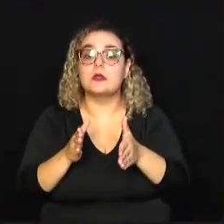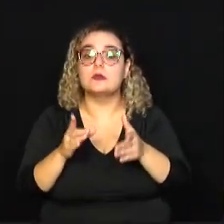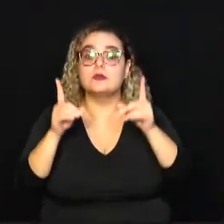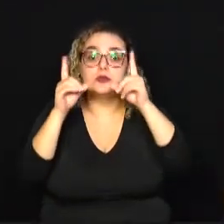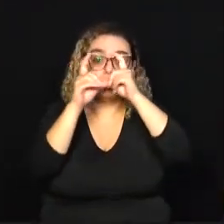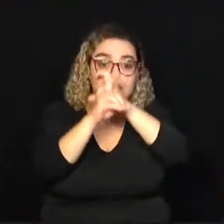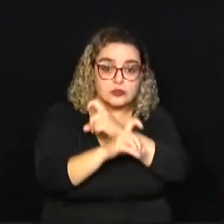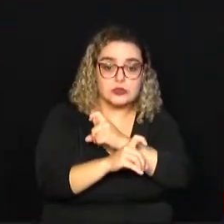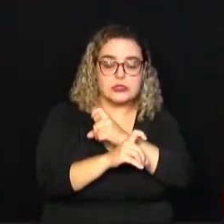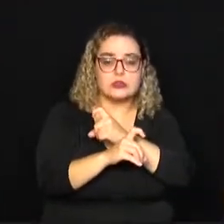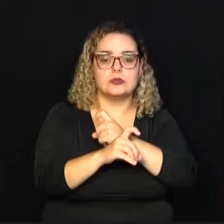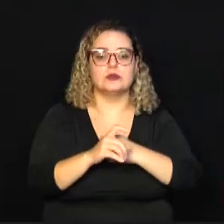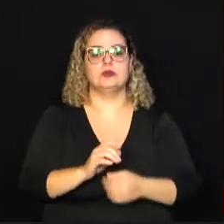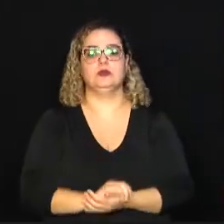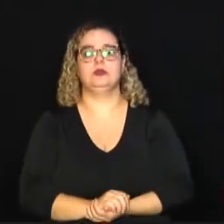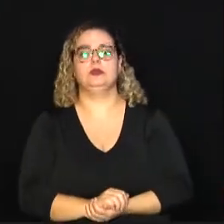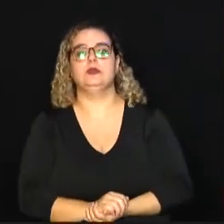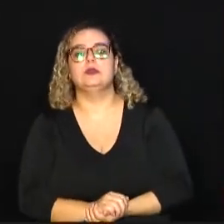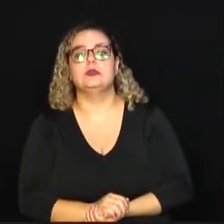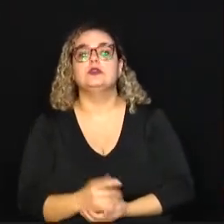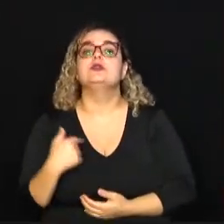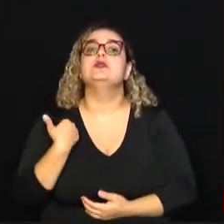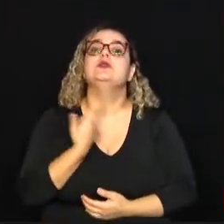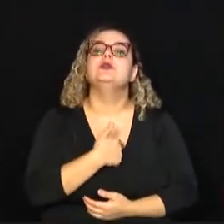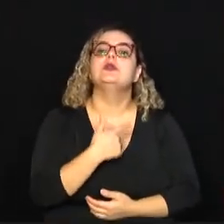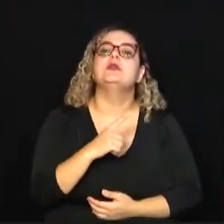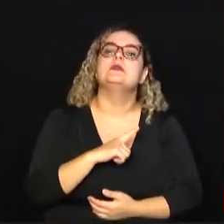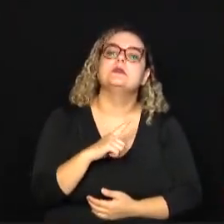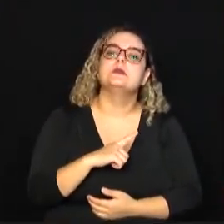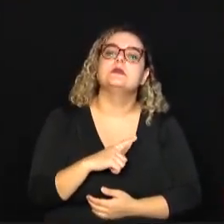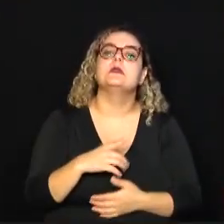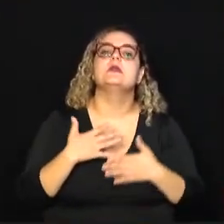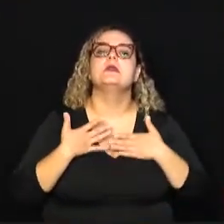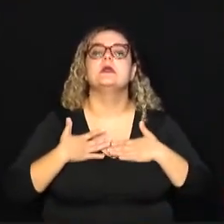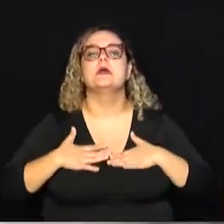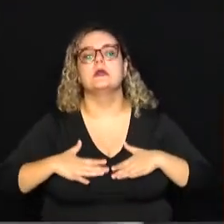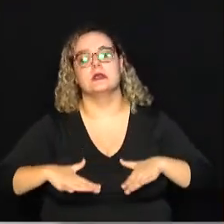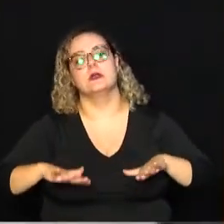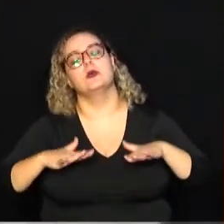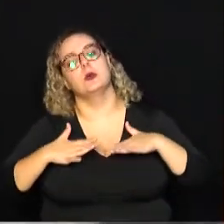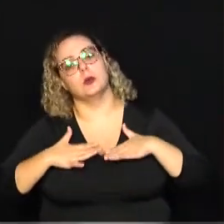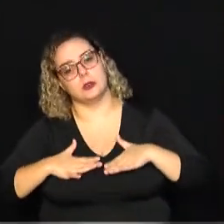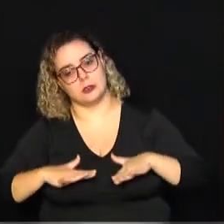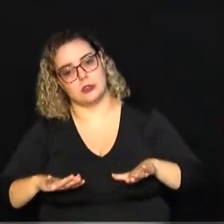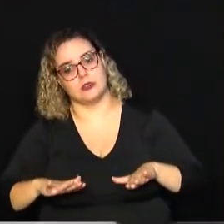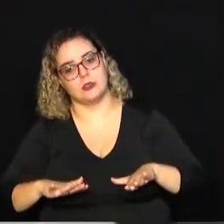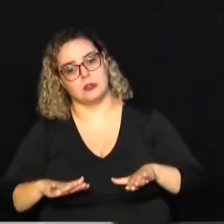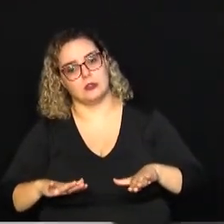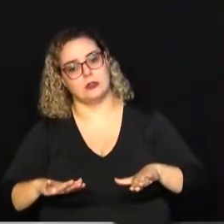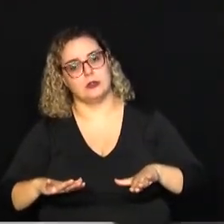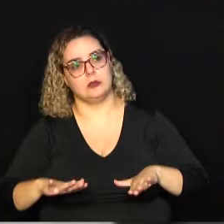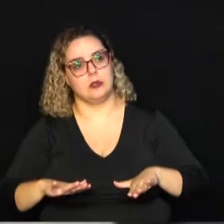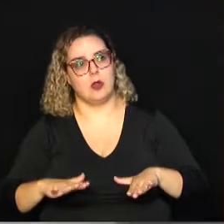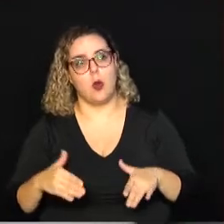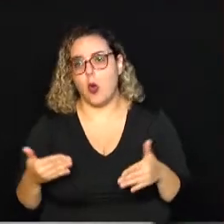a gente tem que ter muita tranquilidade, de novo, para entender. Primeiro, feito eu disse, não cabe surpresa, porque